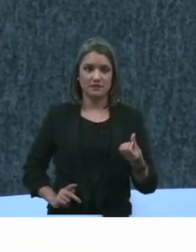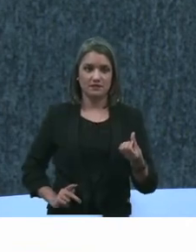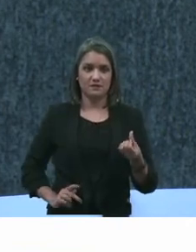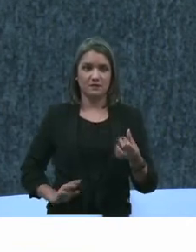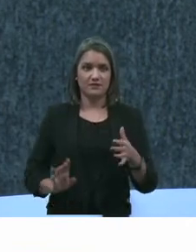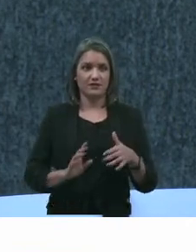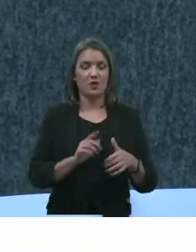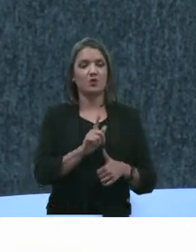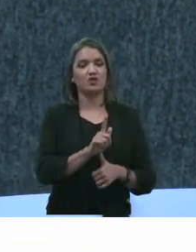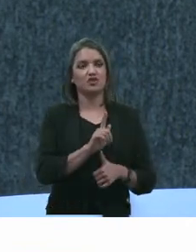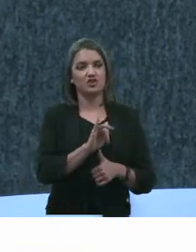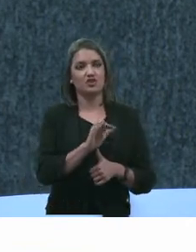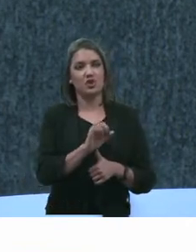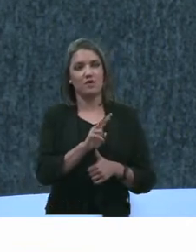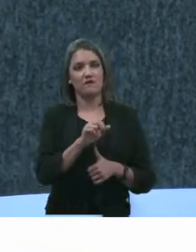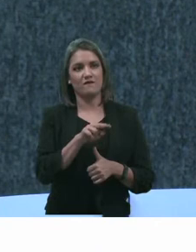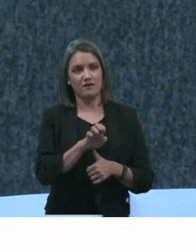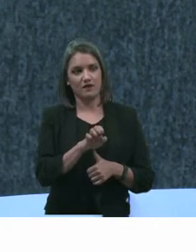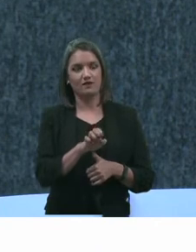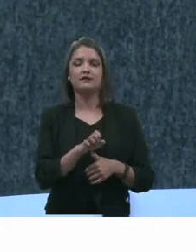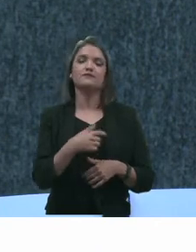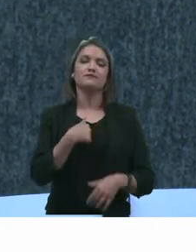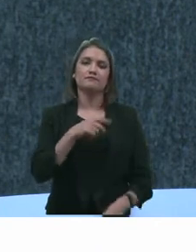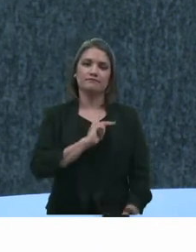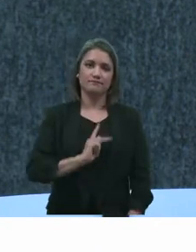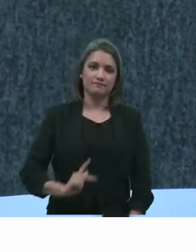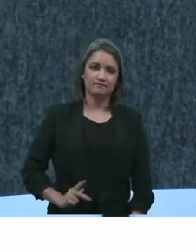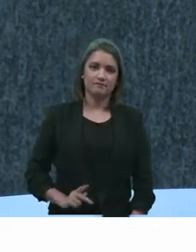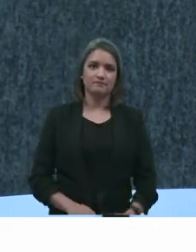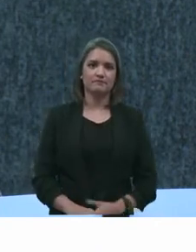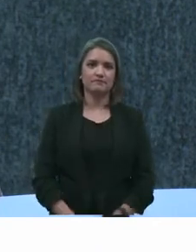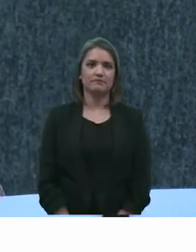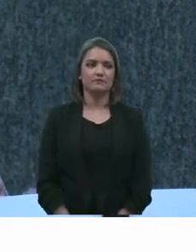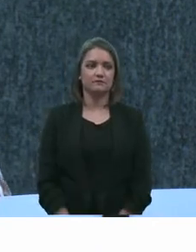Giovanni Holson e esta que vos fala, presidente.